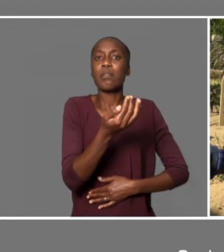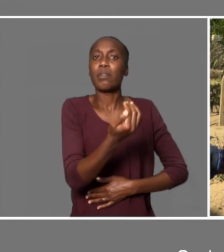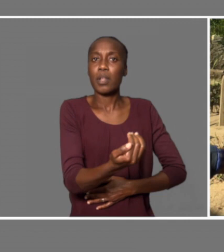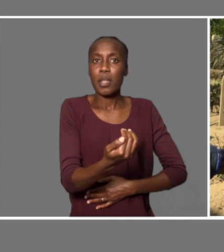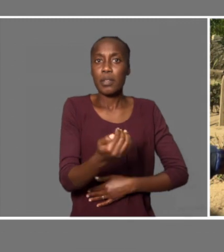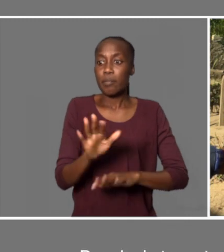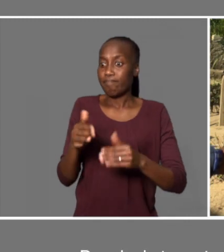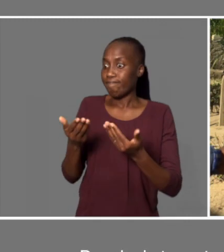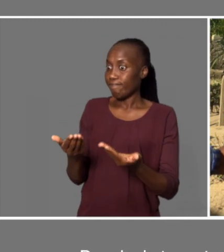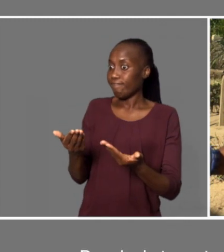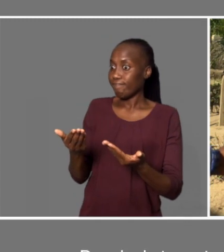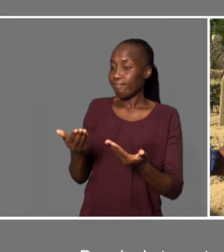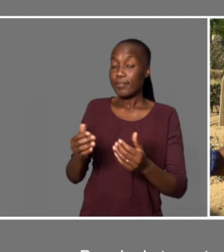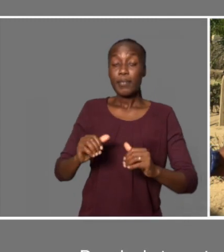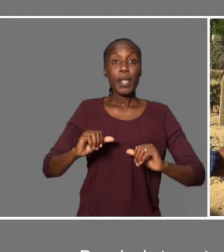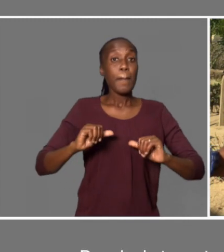Bem,